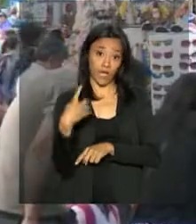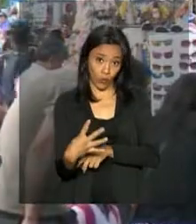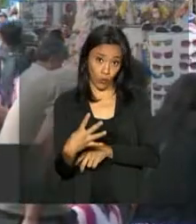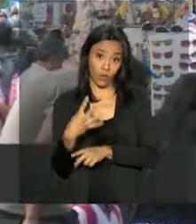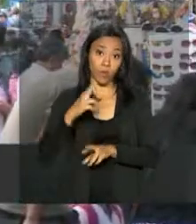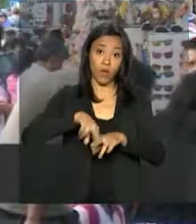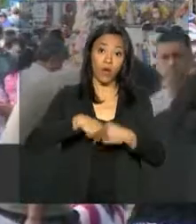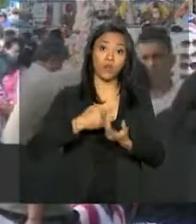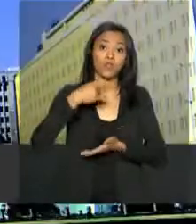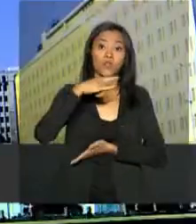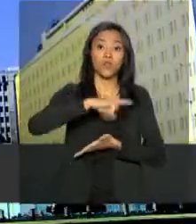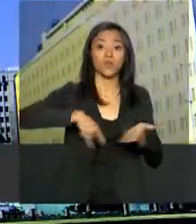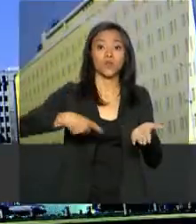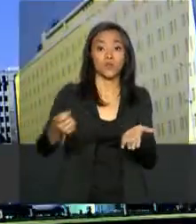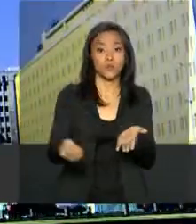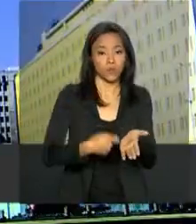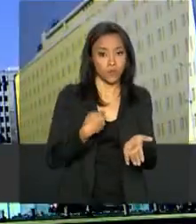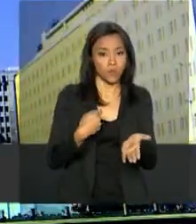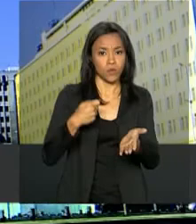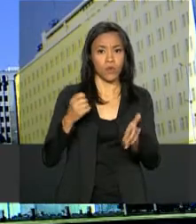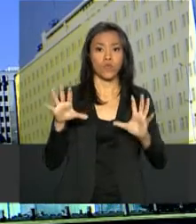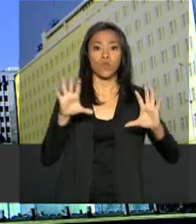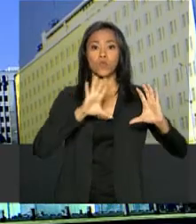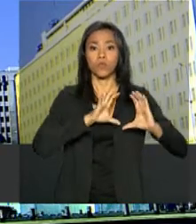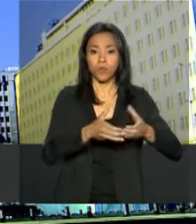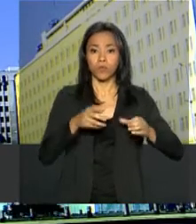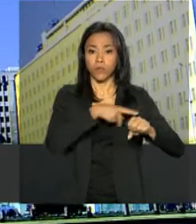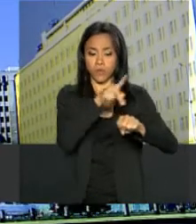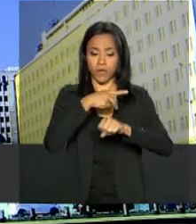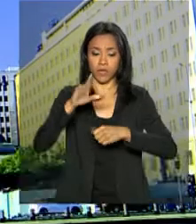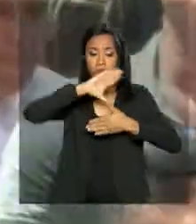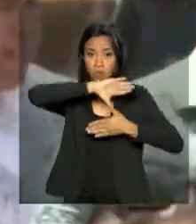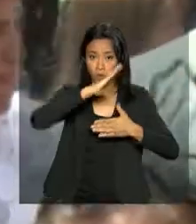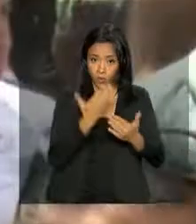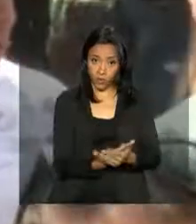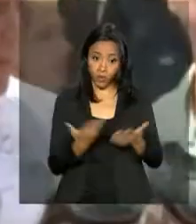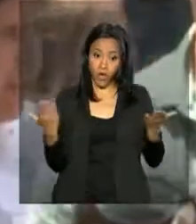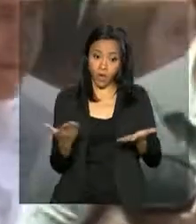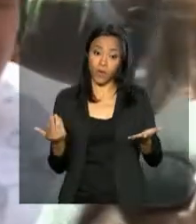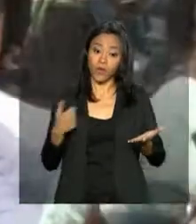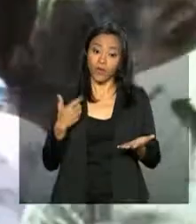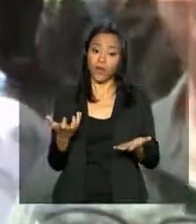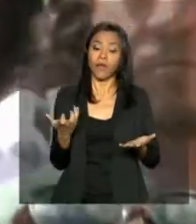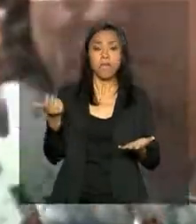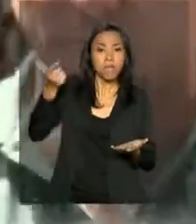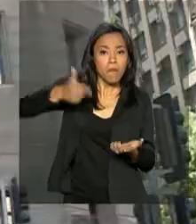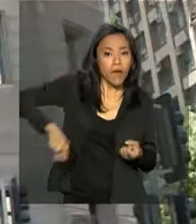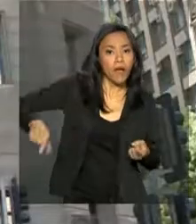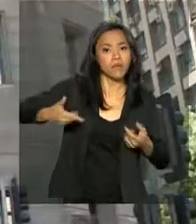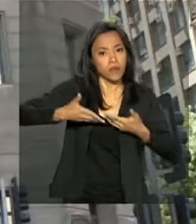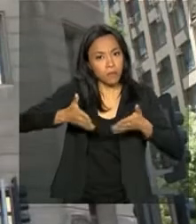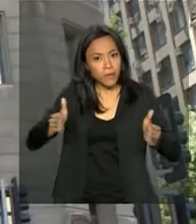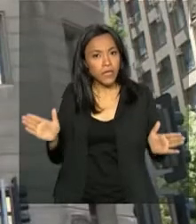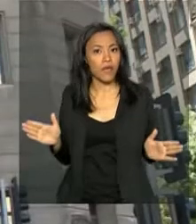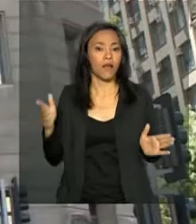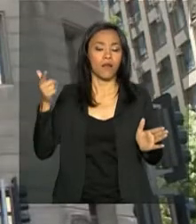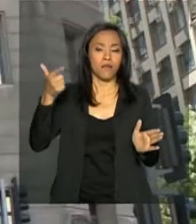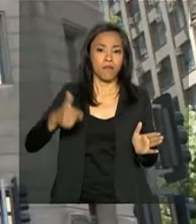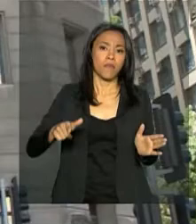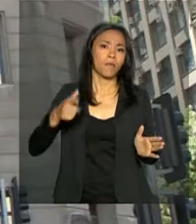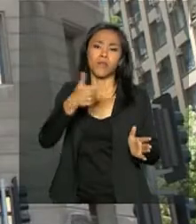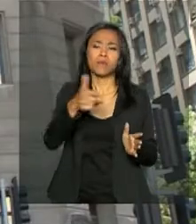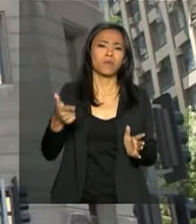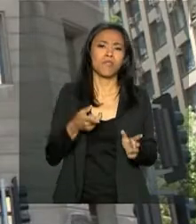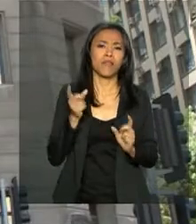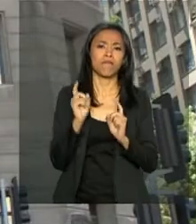com o mercosul agora os dois países querem ampliar as relações em setores que não envolvem taxas de importação